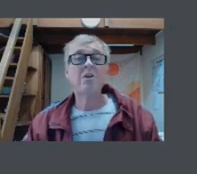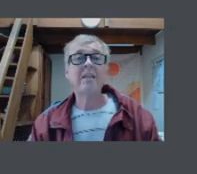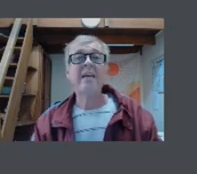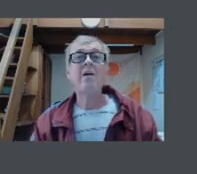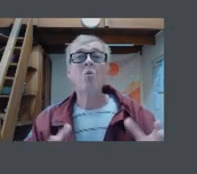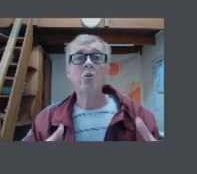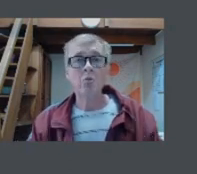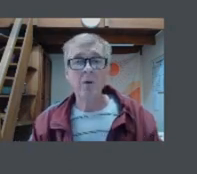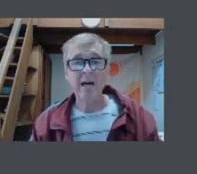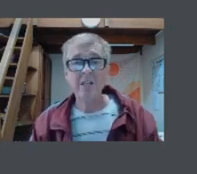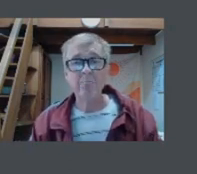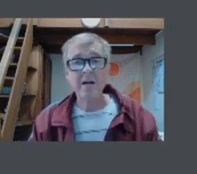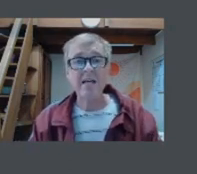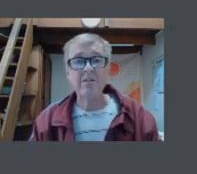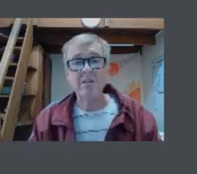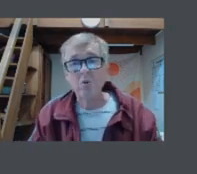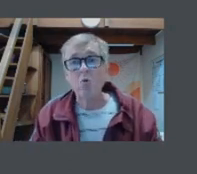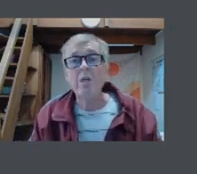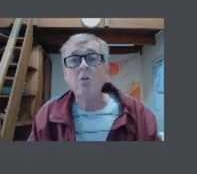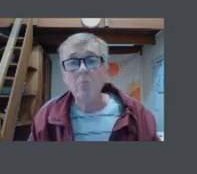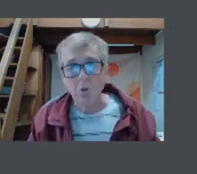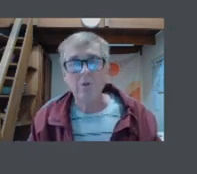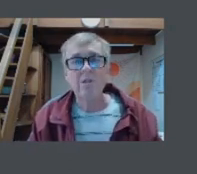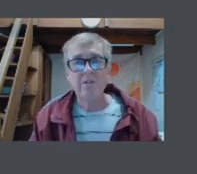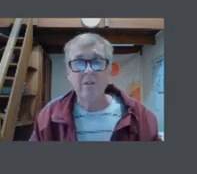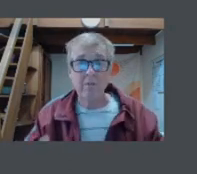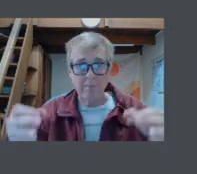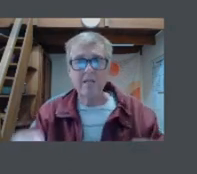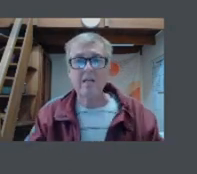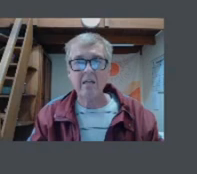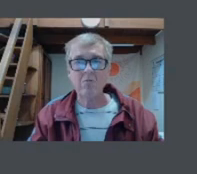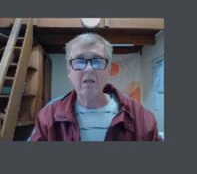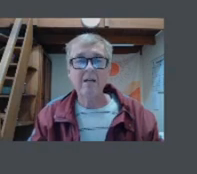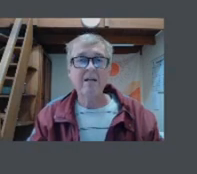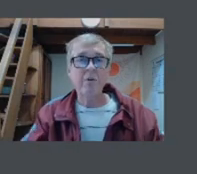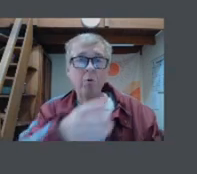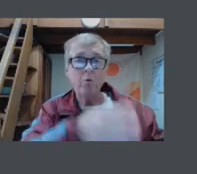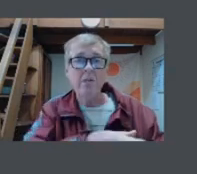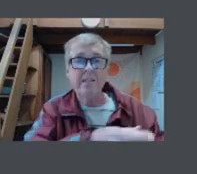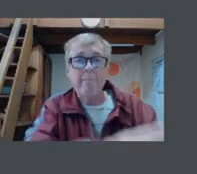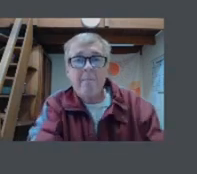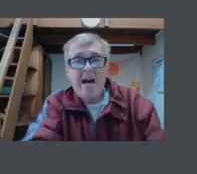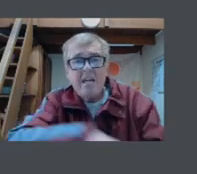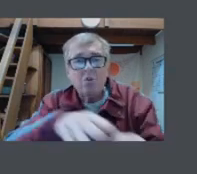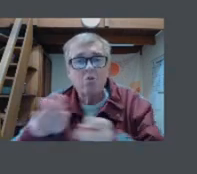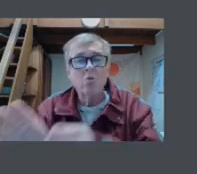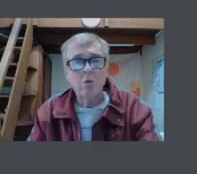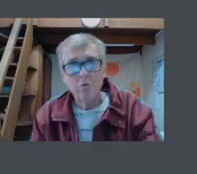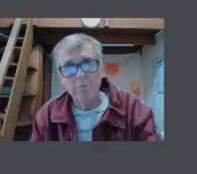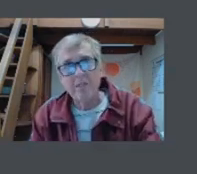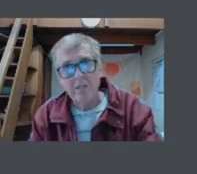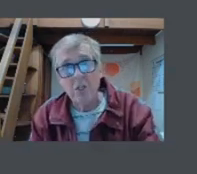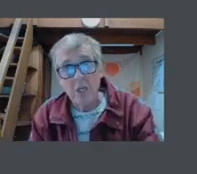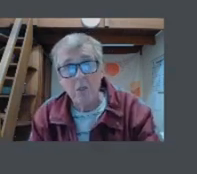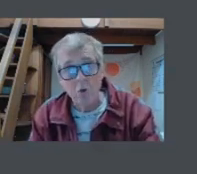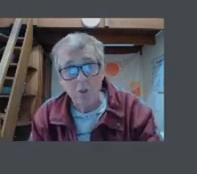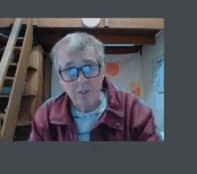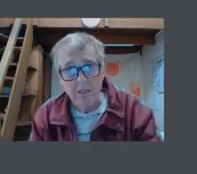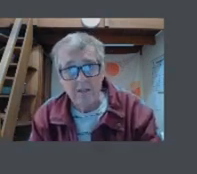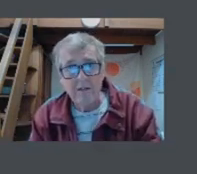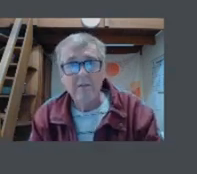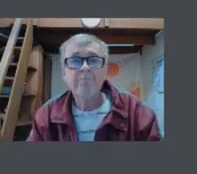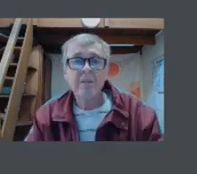lugares você já até 8 lugares mais excluído o motorista então tá bem claro agora eu motorista mais oito